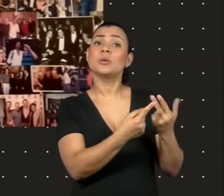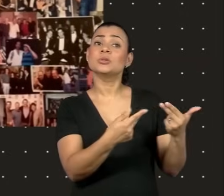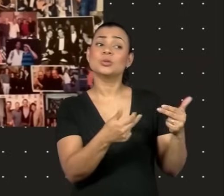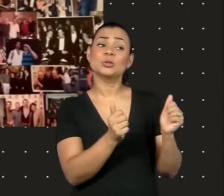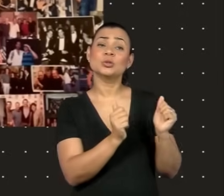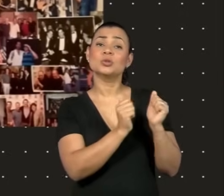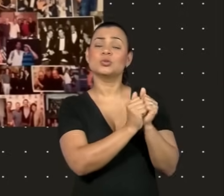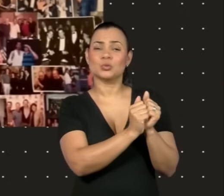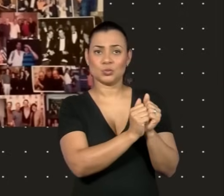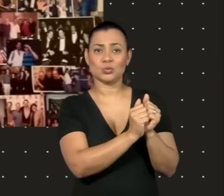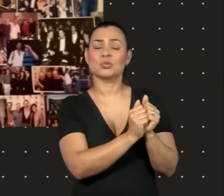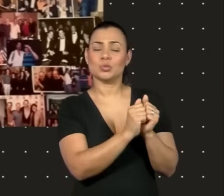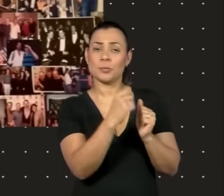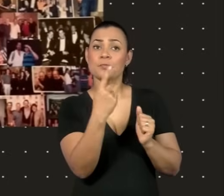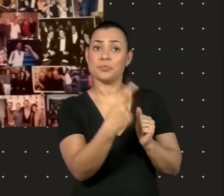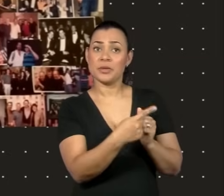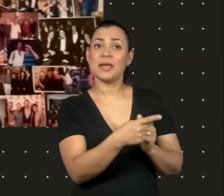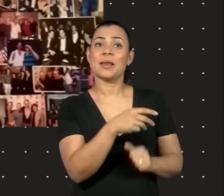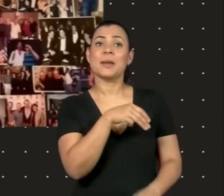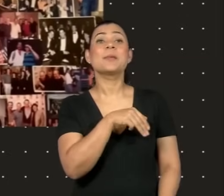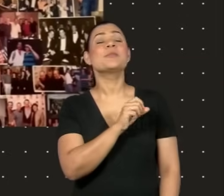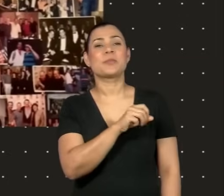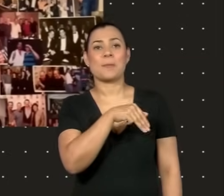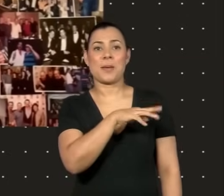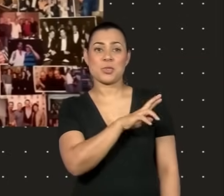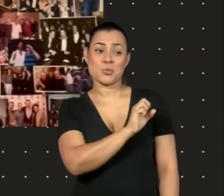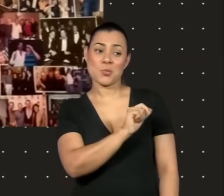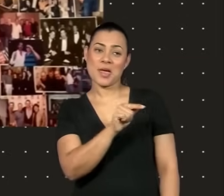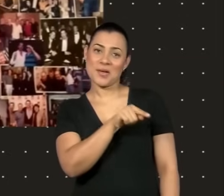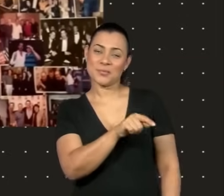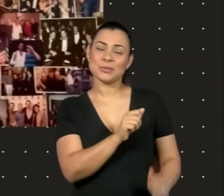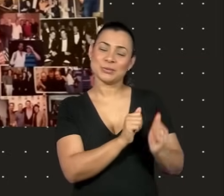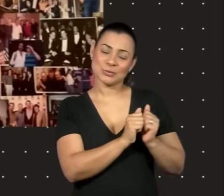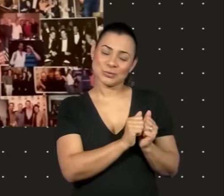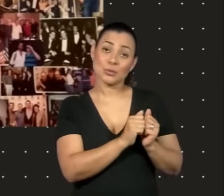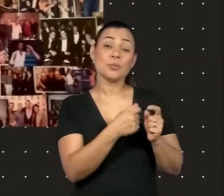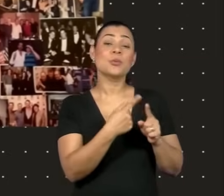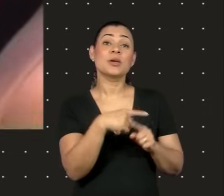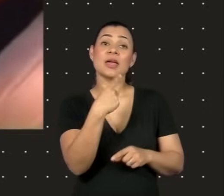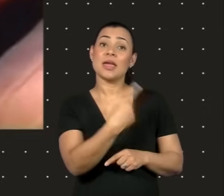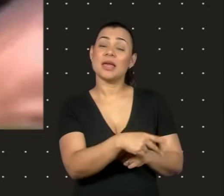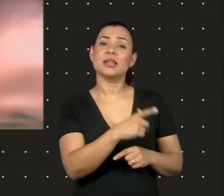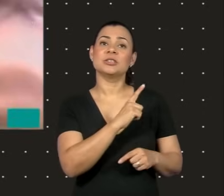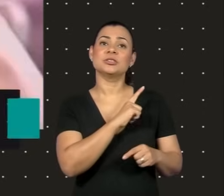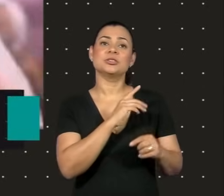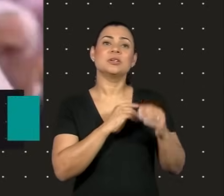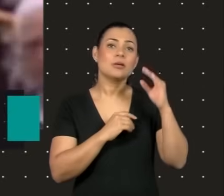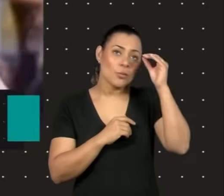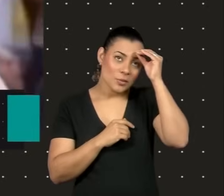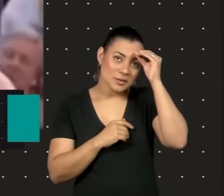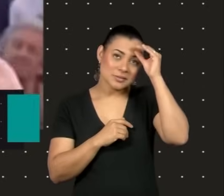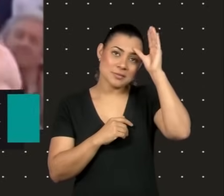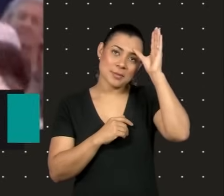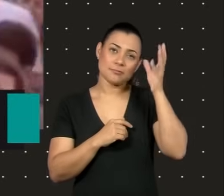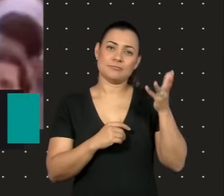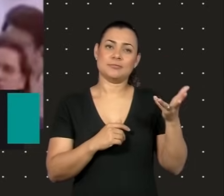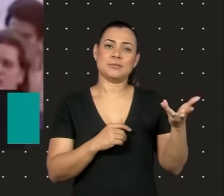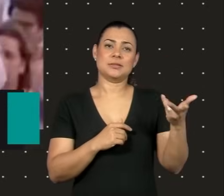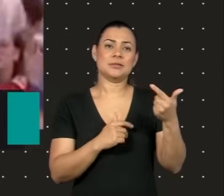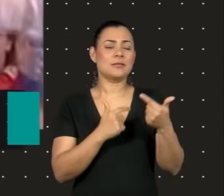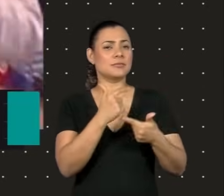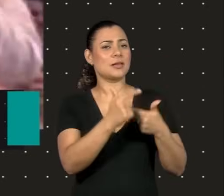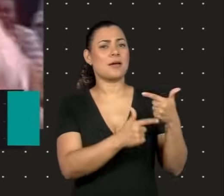né? Com o Mané. Porque o Mané tinha o Ray Conniff. E eu começamos a fazer um